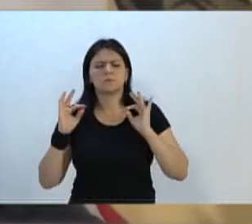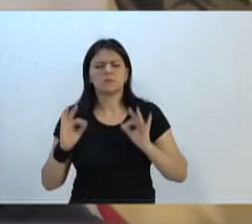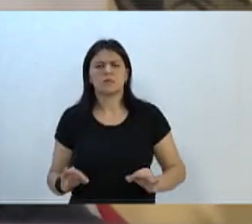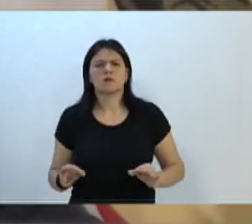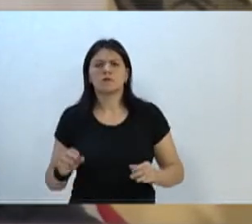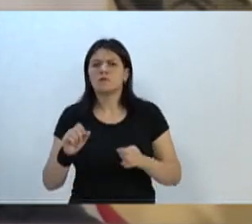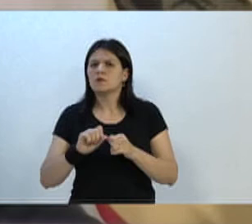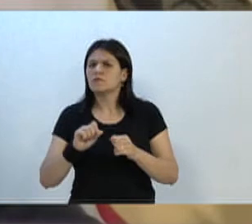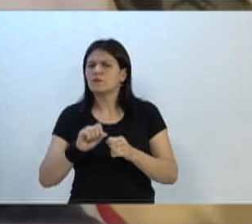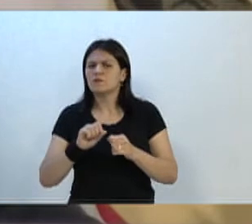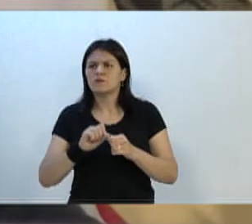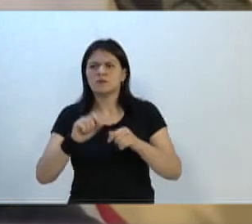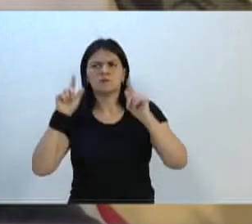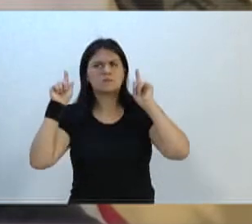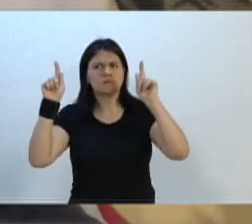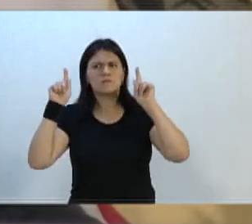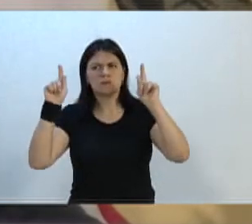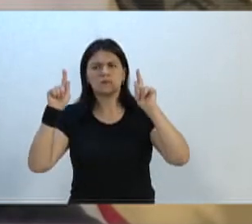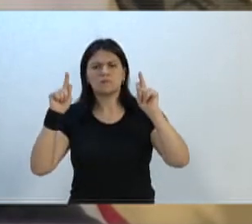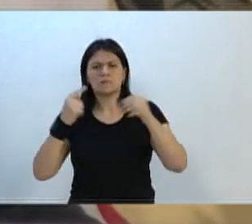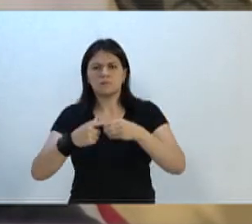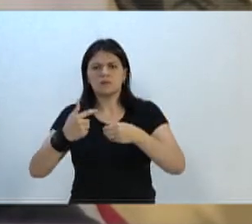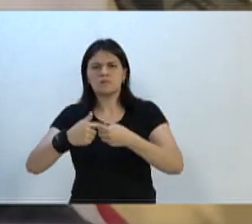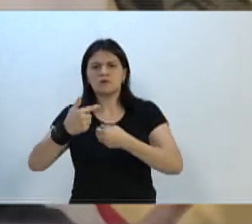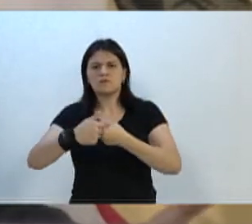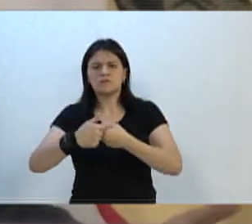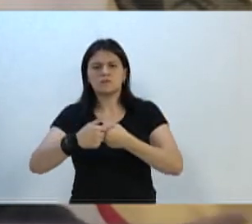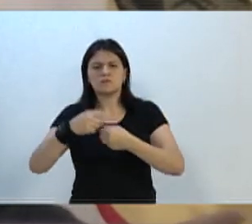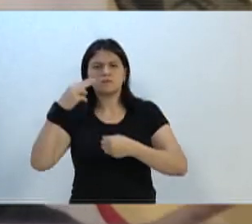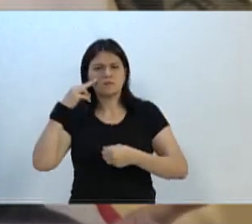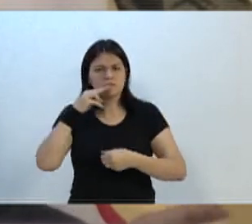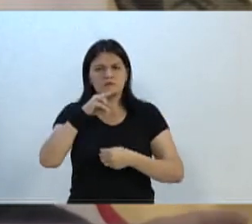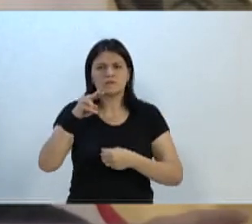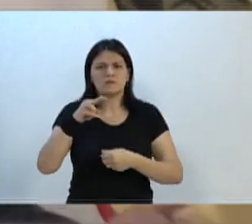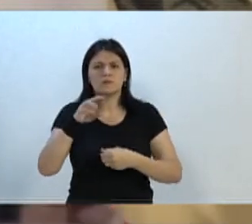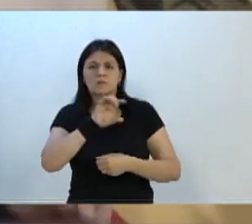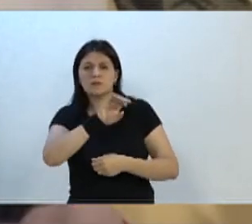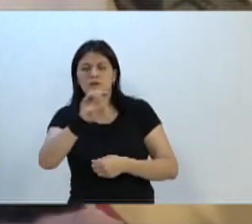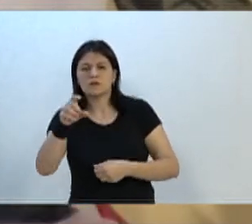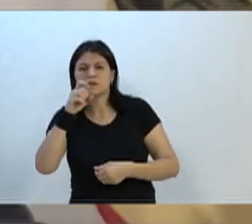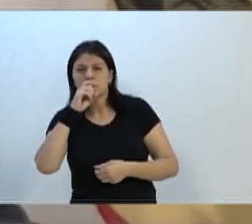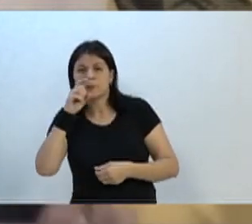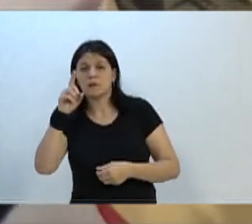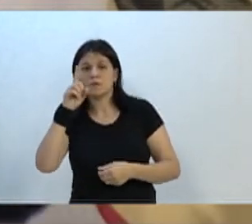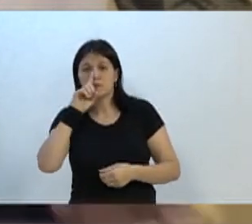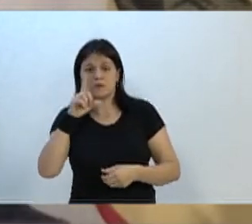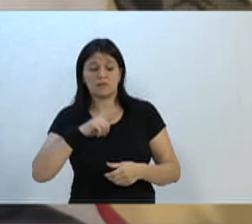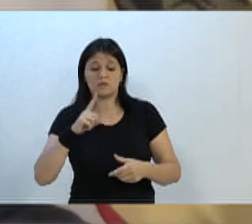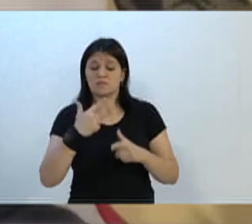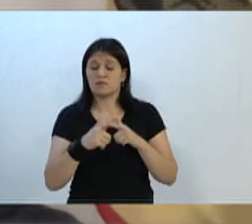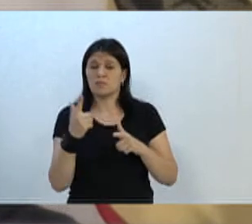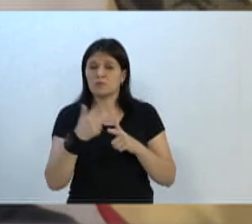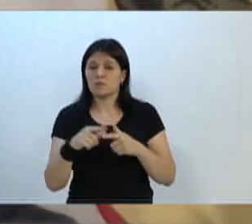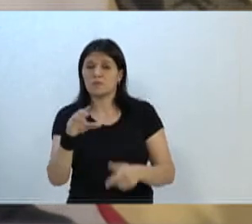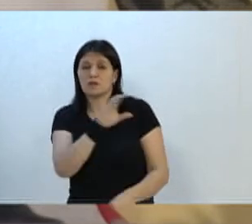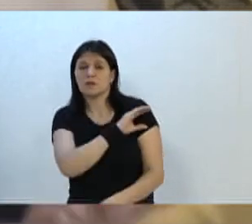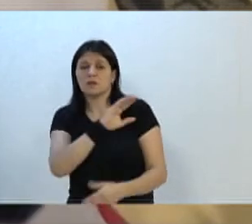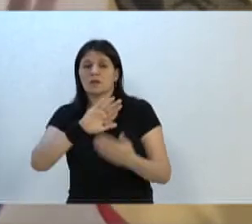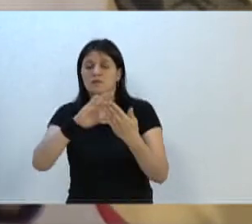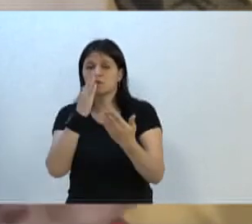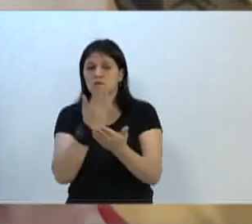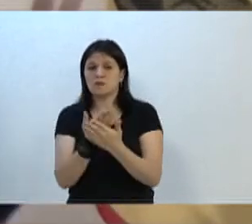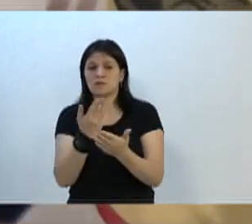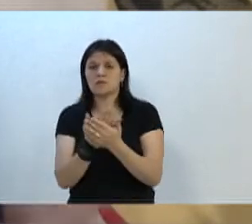e vou fazer uma mobilização que essa cidade já viu para que cada pai cada mãe que tiver um problema numa creche numa escola